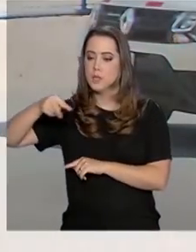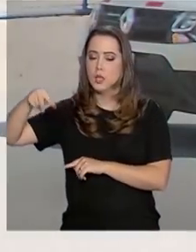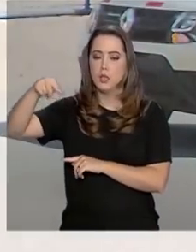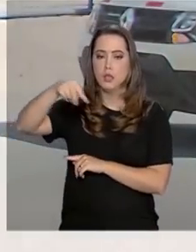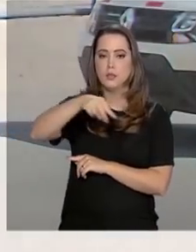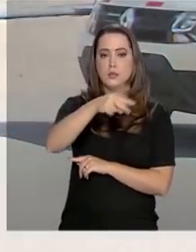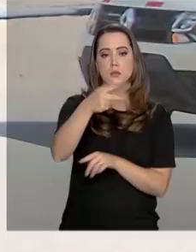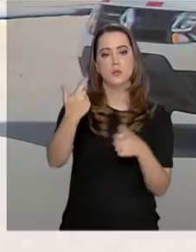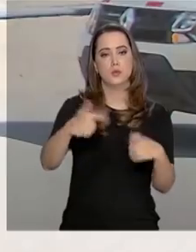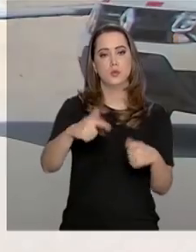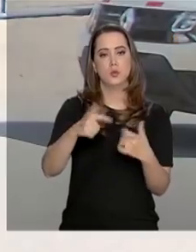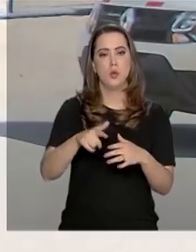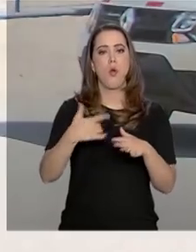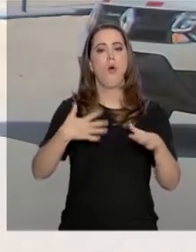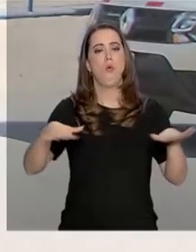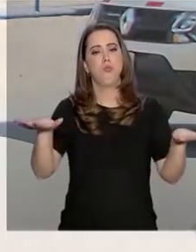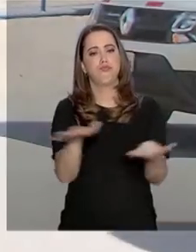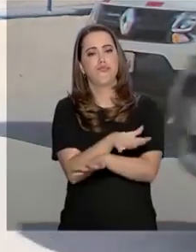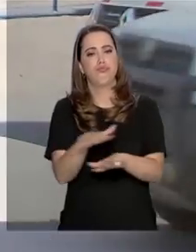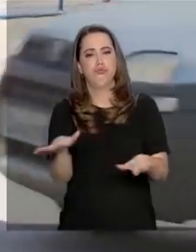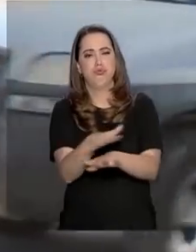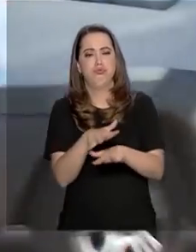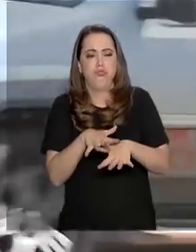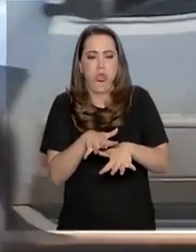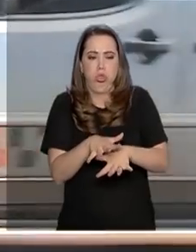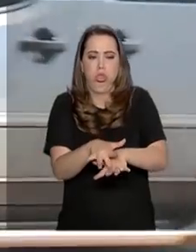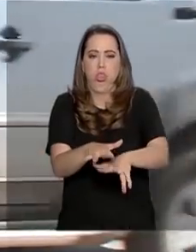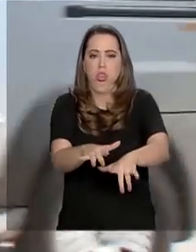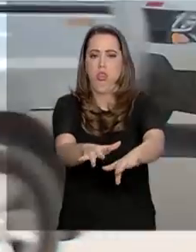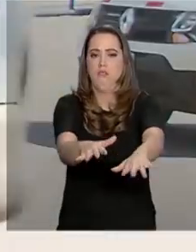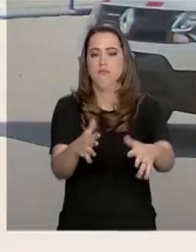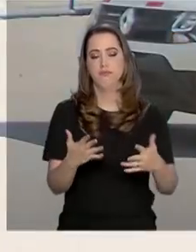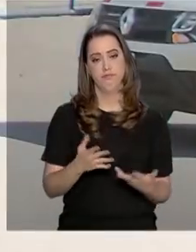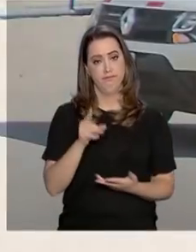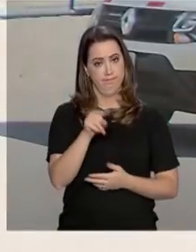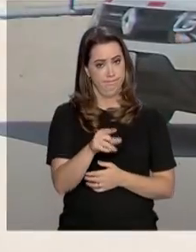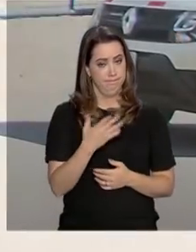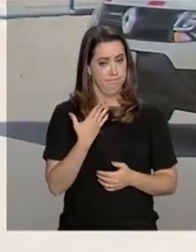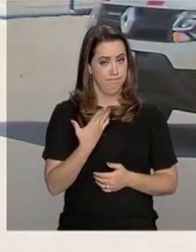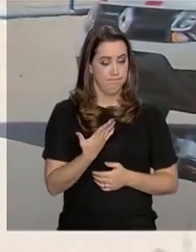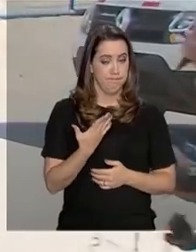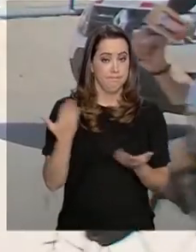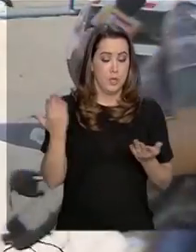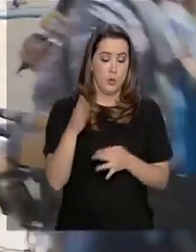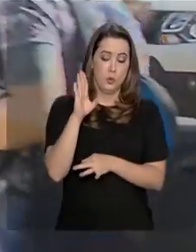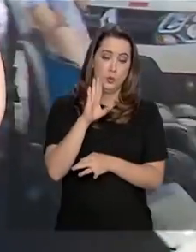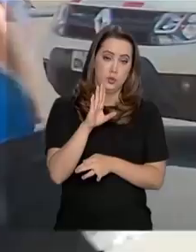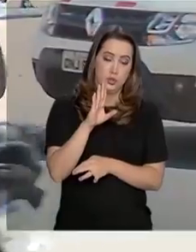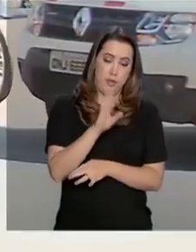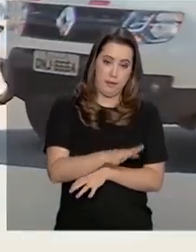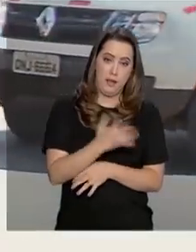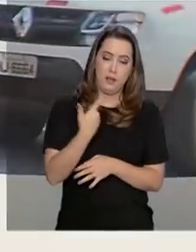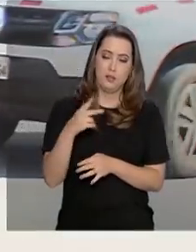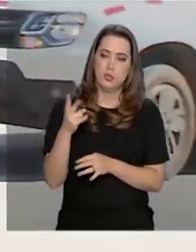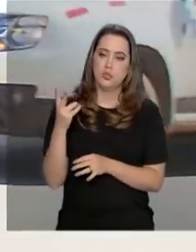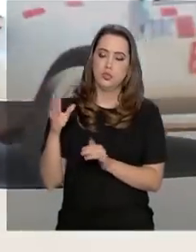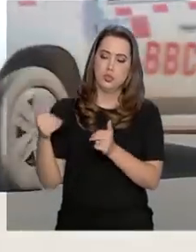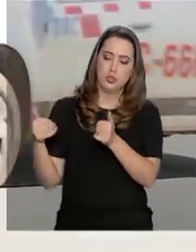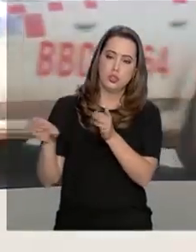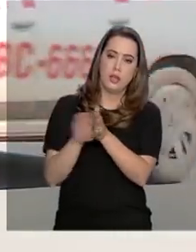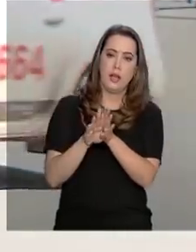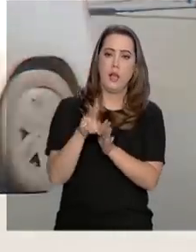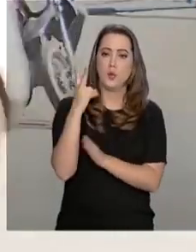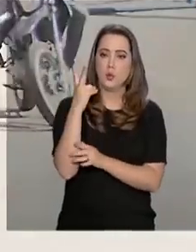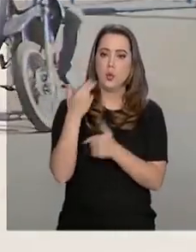de minério que saíram aí do rompimento da barragem do Feijão. Já no início da tarde, chegaram também aqui dois ônibus e